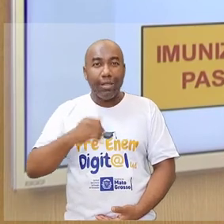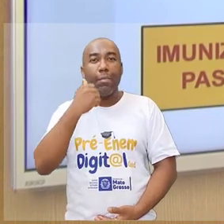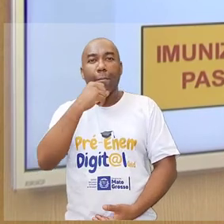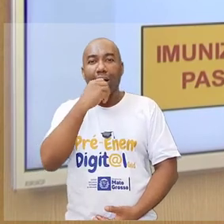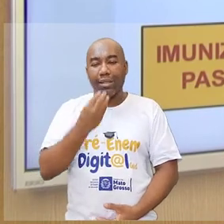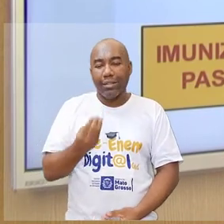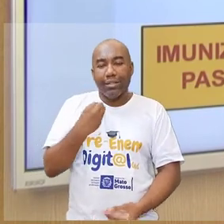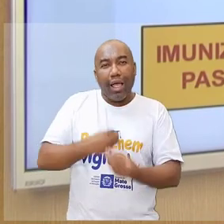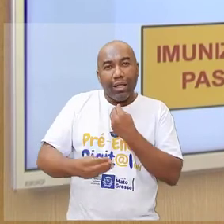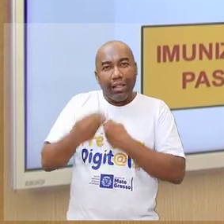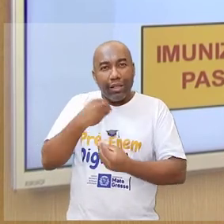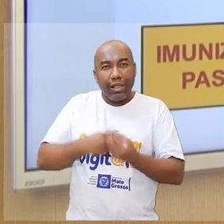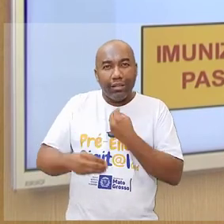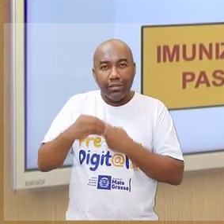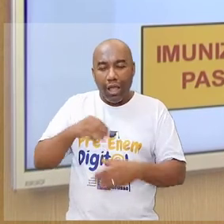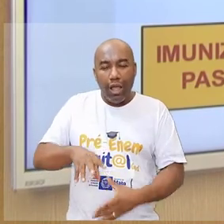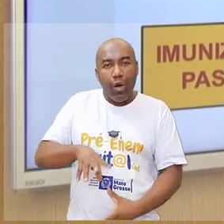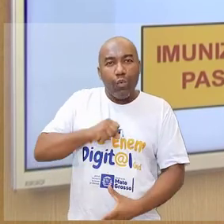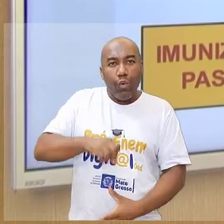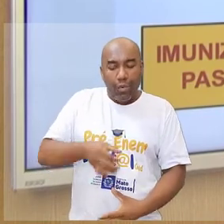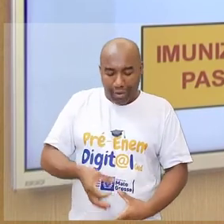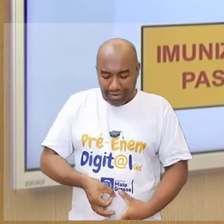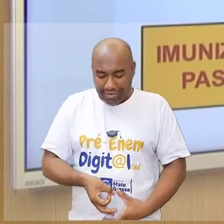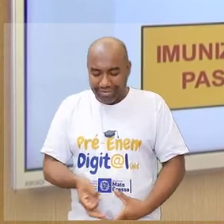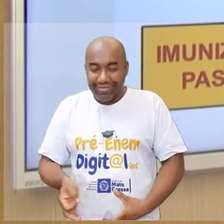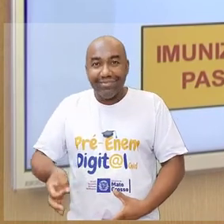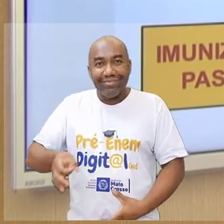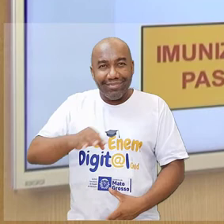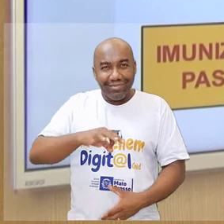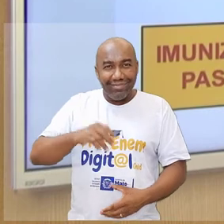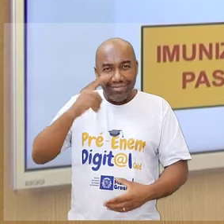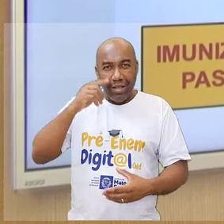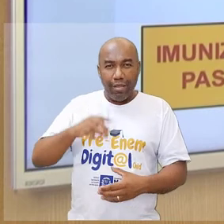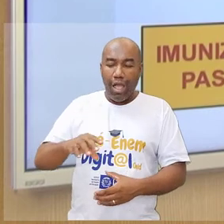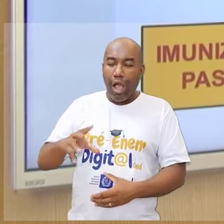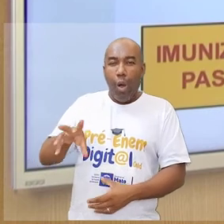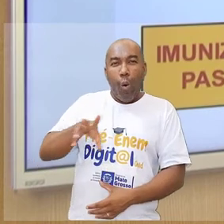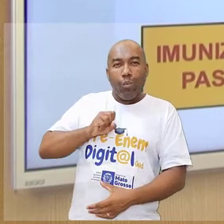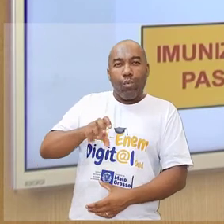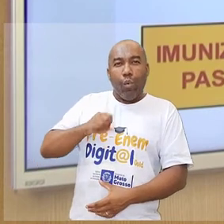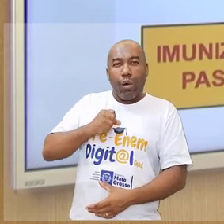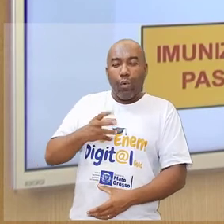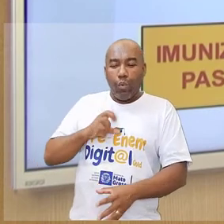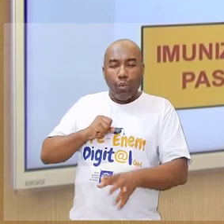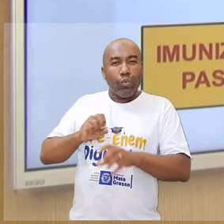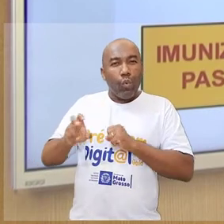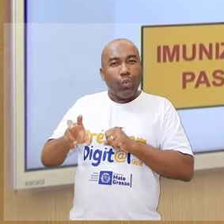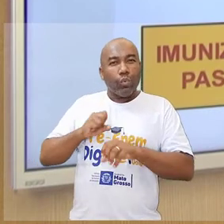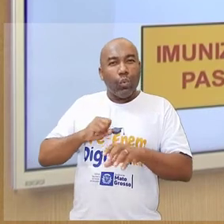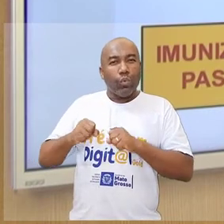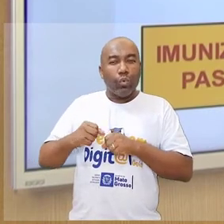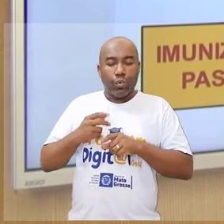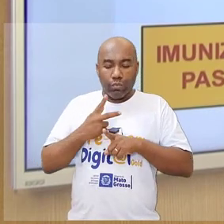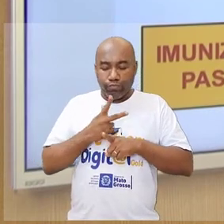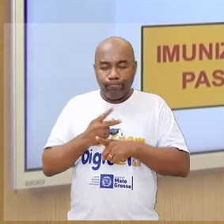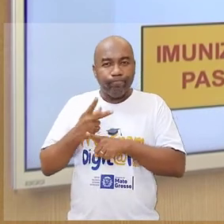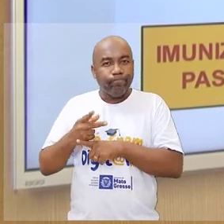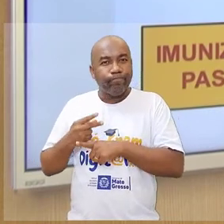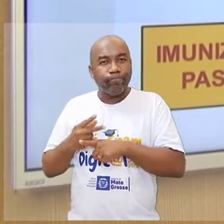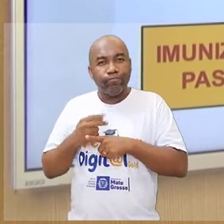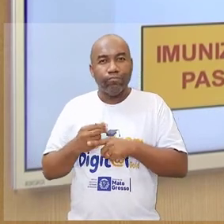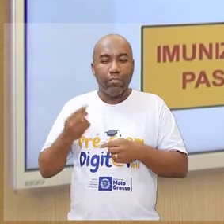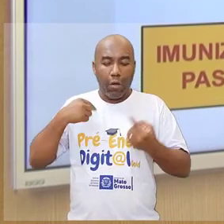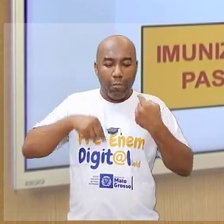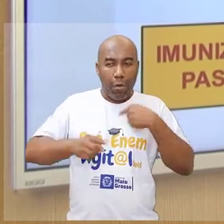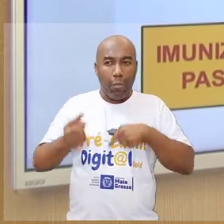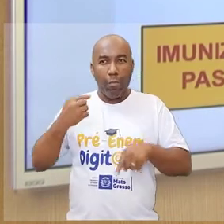o que de nossa mamãe através da placenta? Anticorpos. Recebemos de nossas mães,